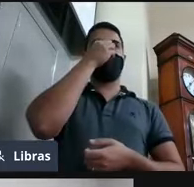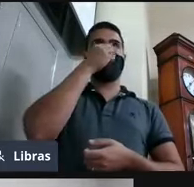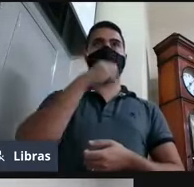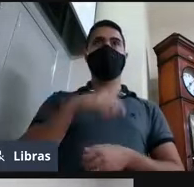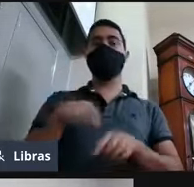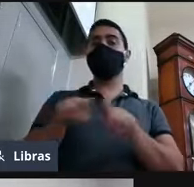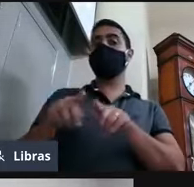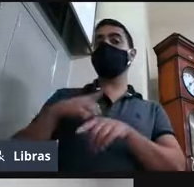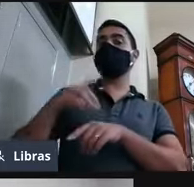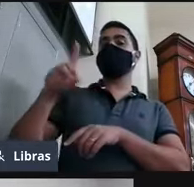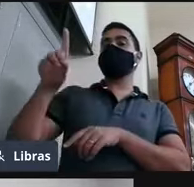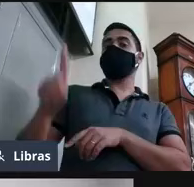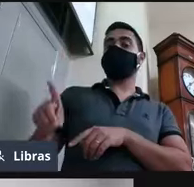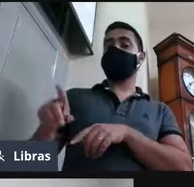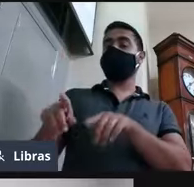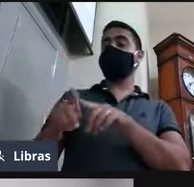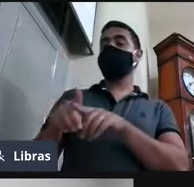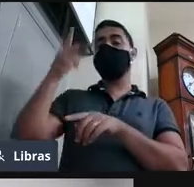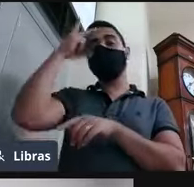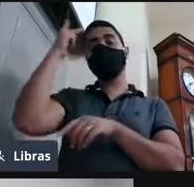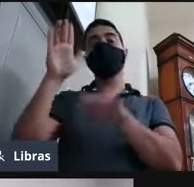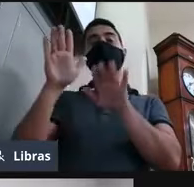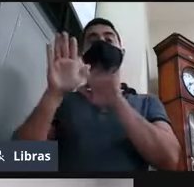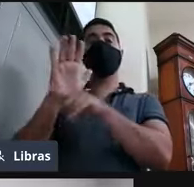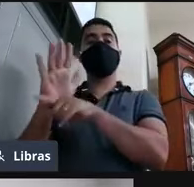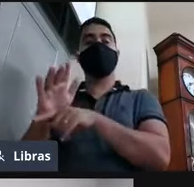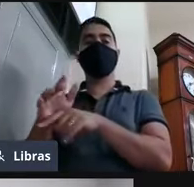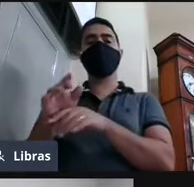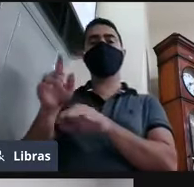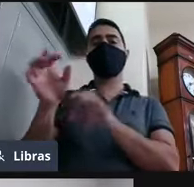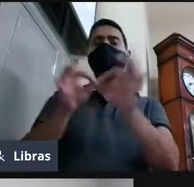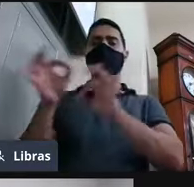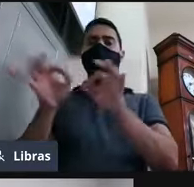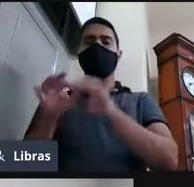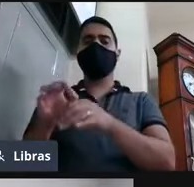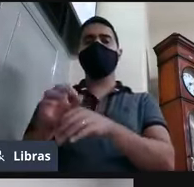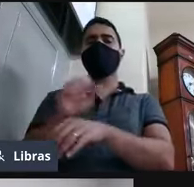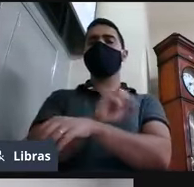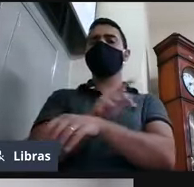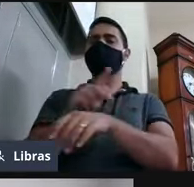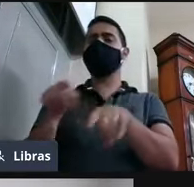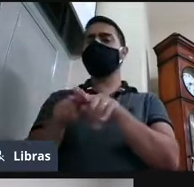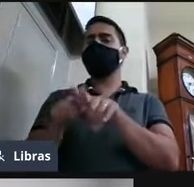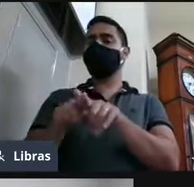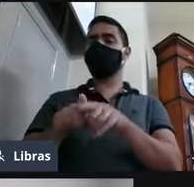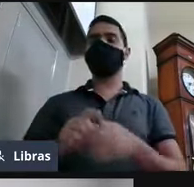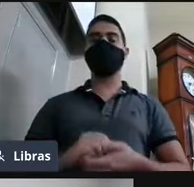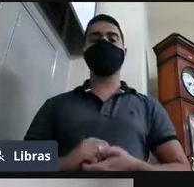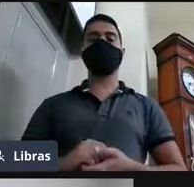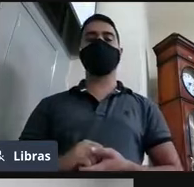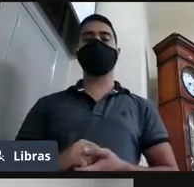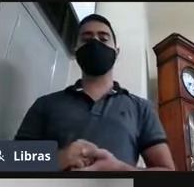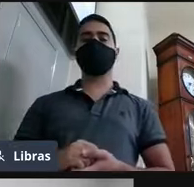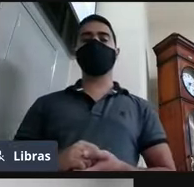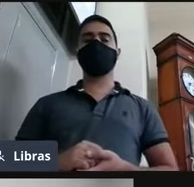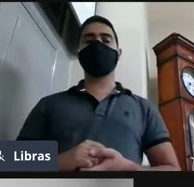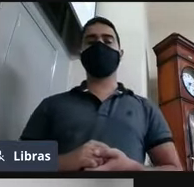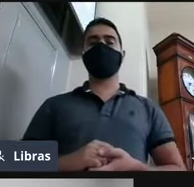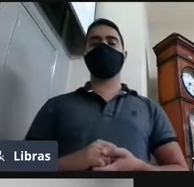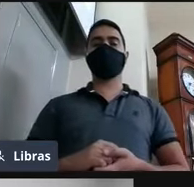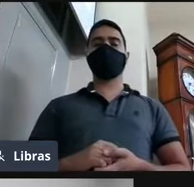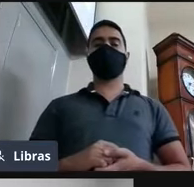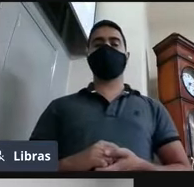incluindo-se direção ou administração escolar, planejamento, inspeção, supervisão, orientação e coordenação pedagógica, efetivo